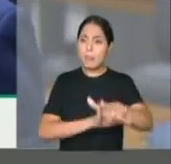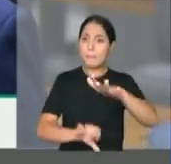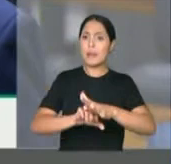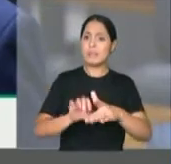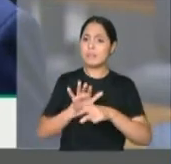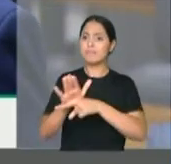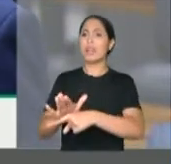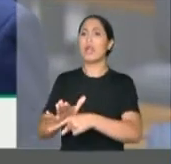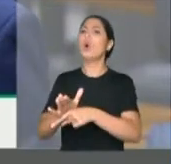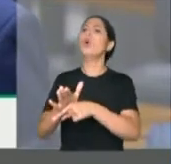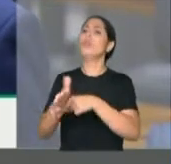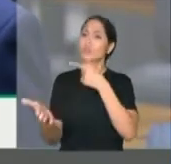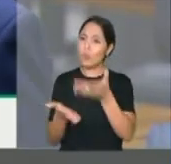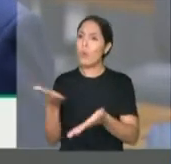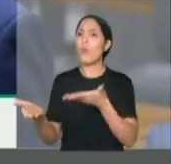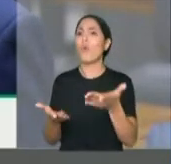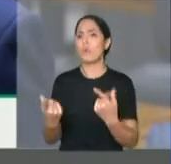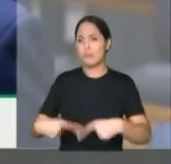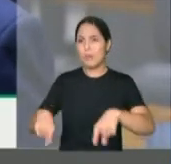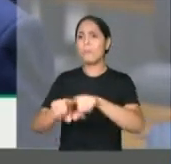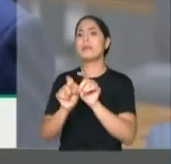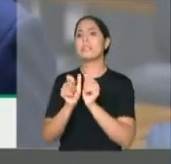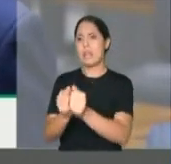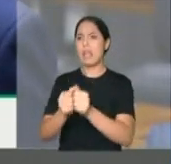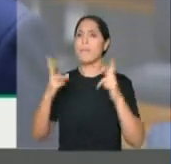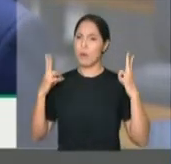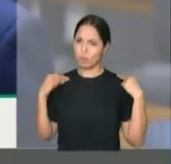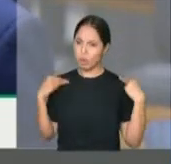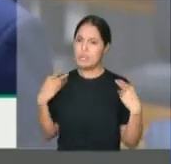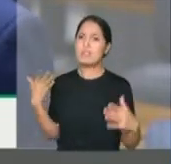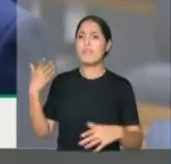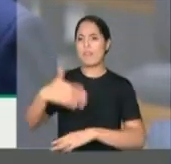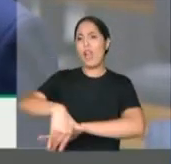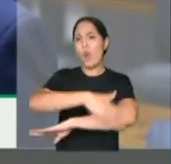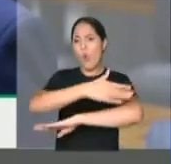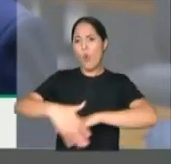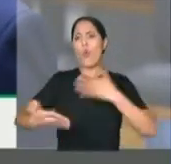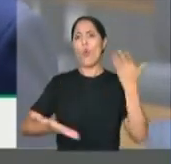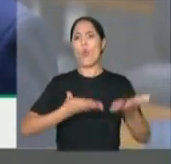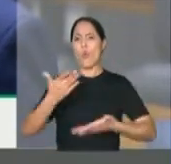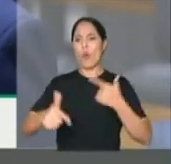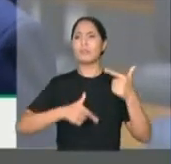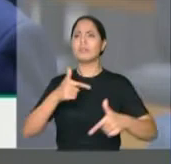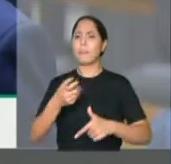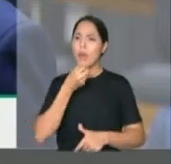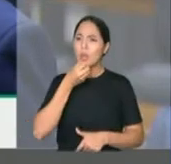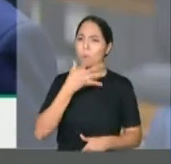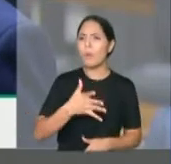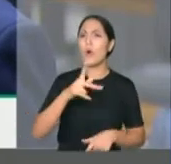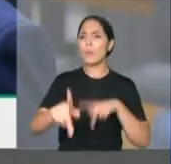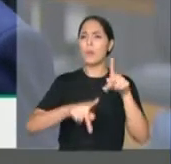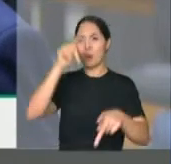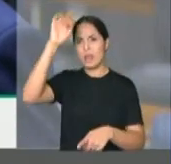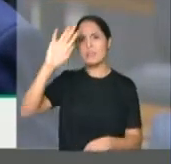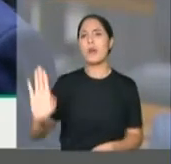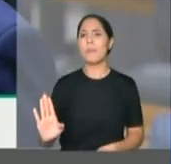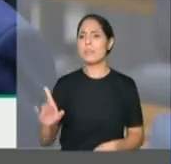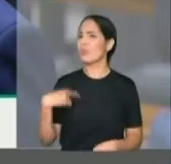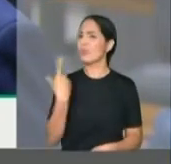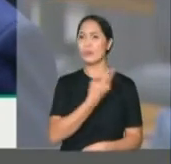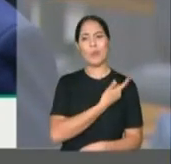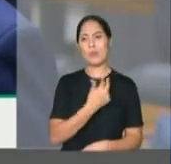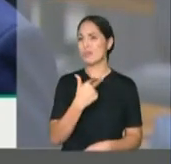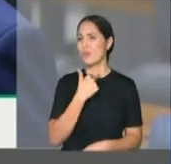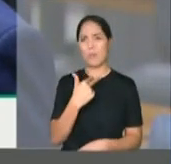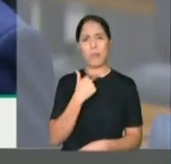para cuidarem dos seus parceiros dos motoristas que estão na rua prestando um bom serviço à população brasileira ea gente não